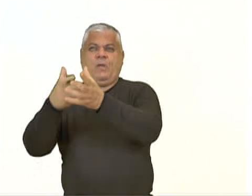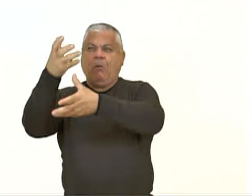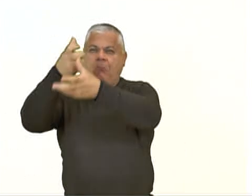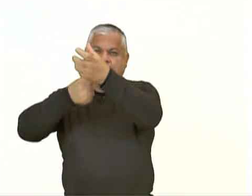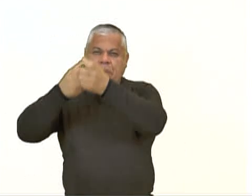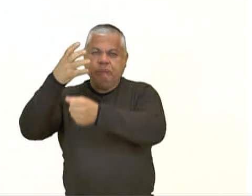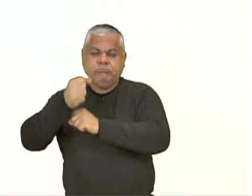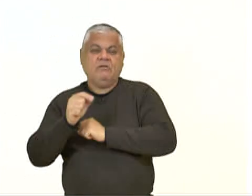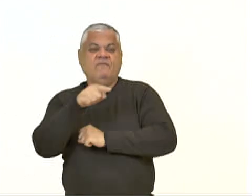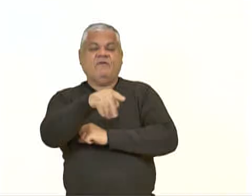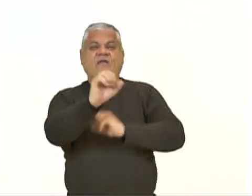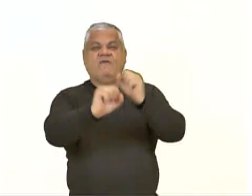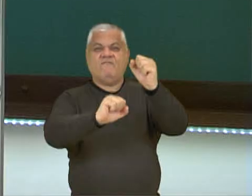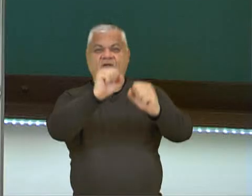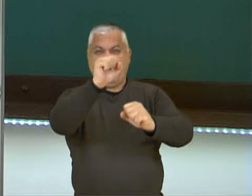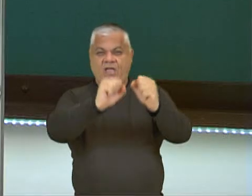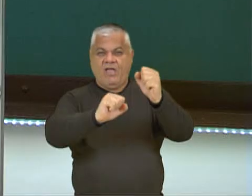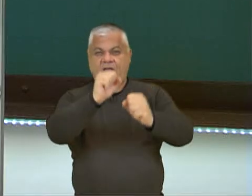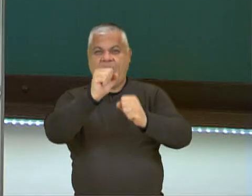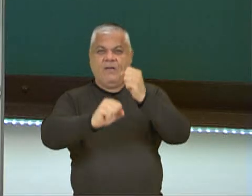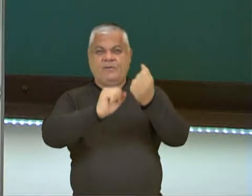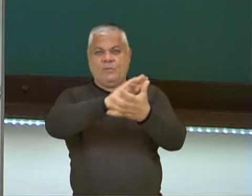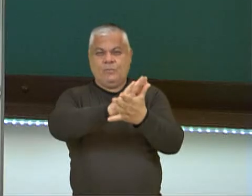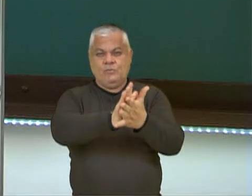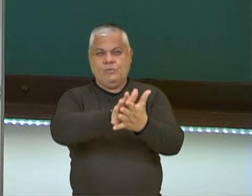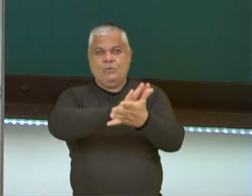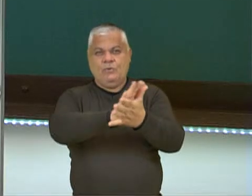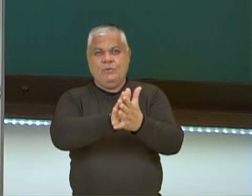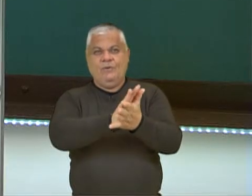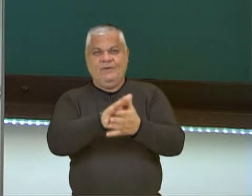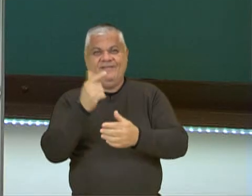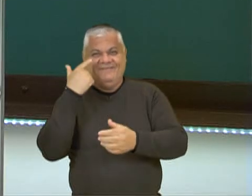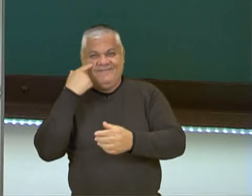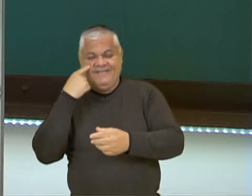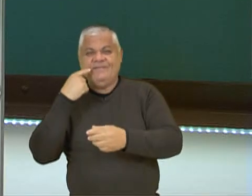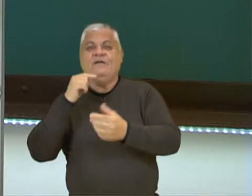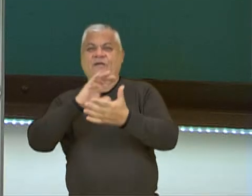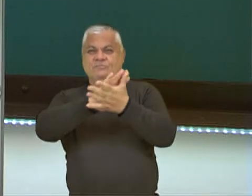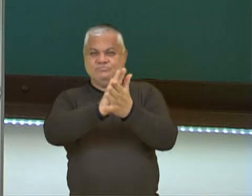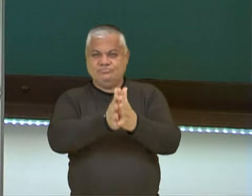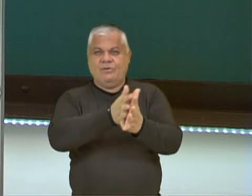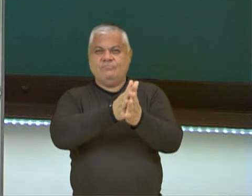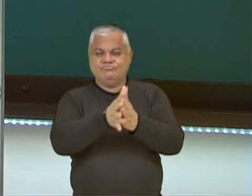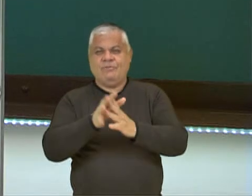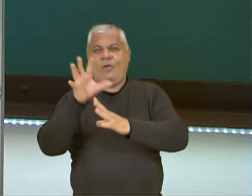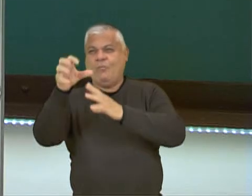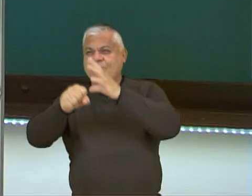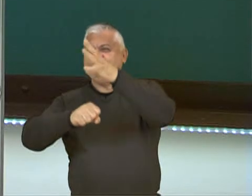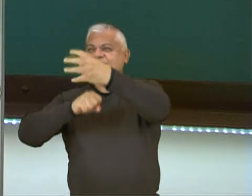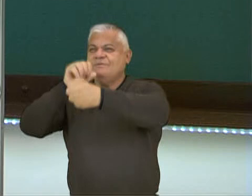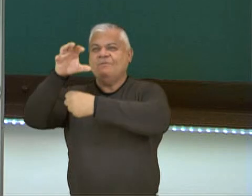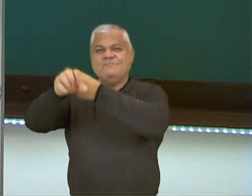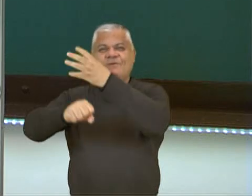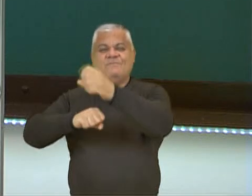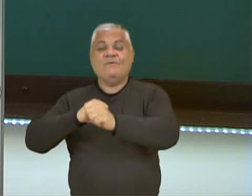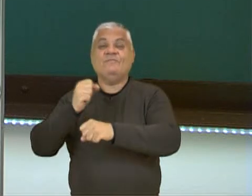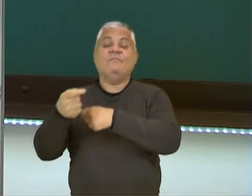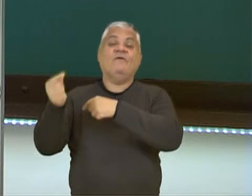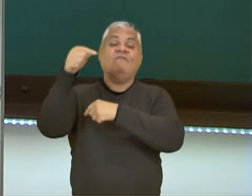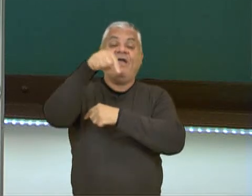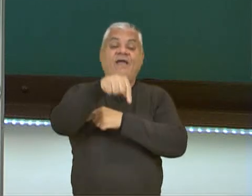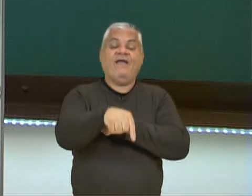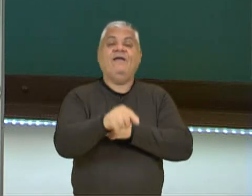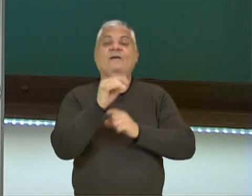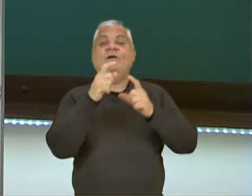se olhar ali a produção, né, a plantação de café, aí vai ter a colheita, né? Depois a gente vai